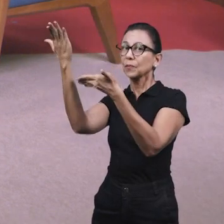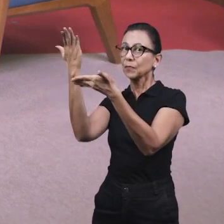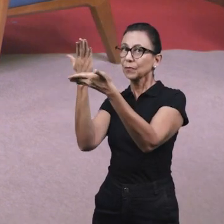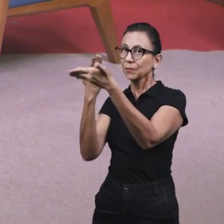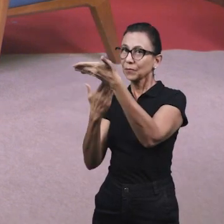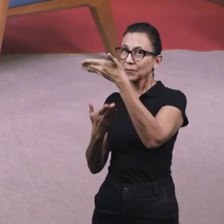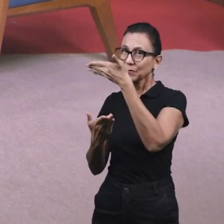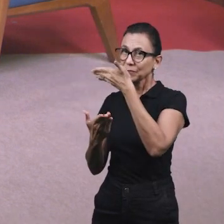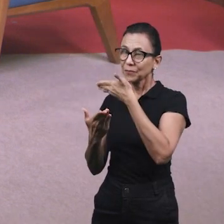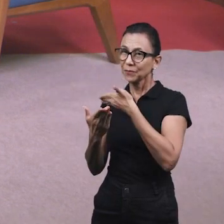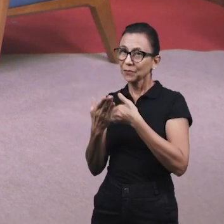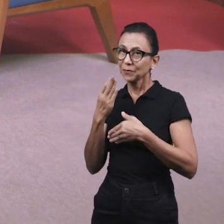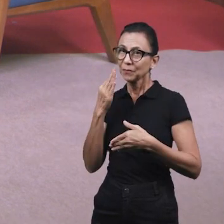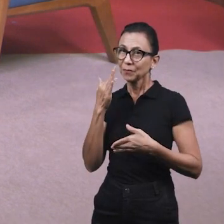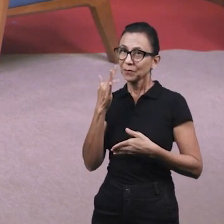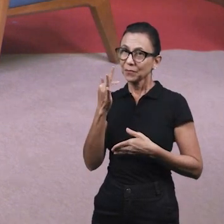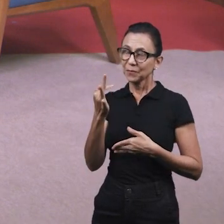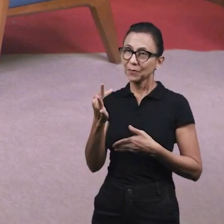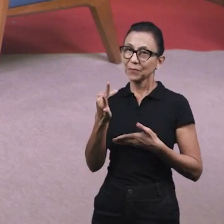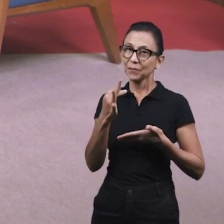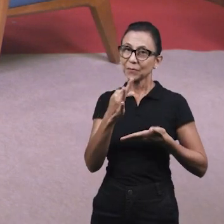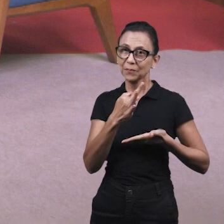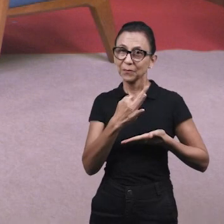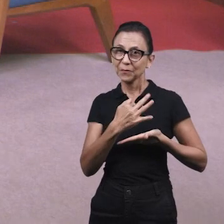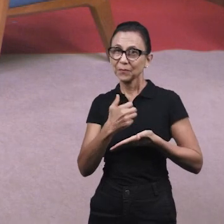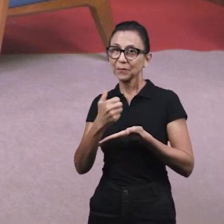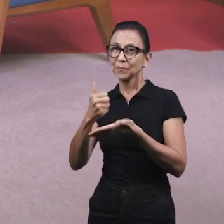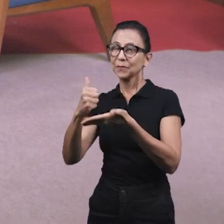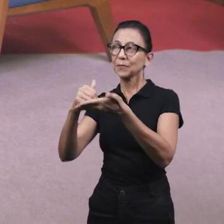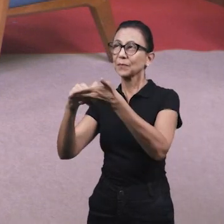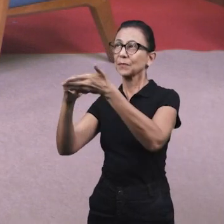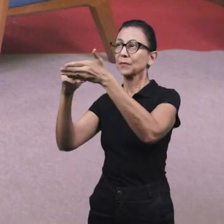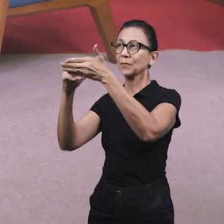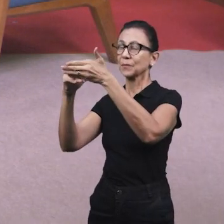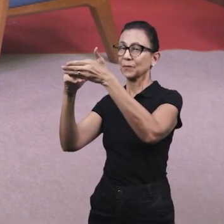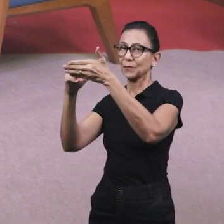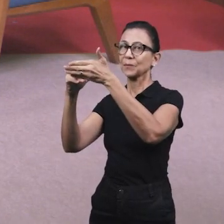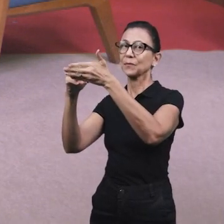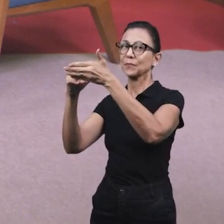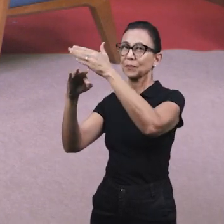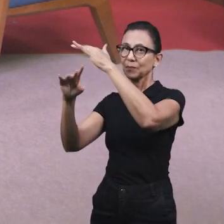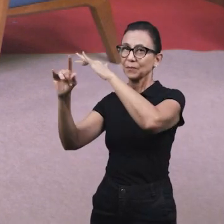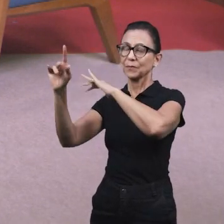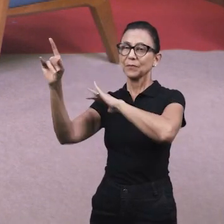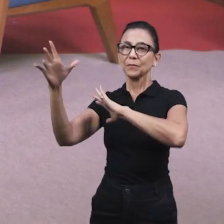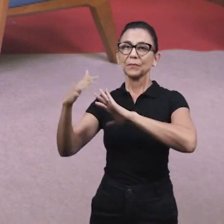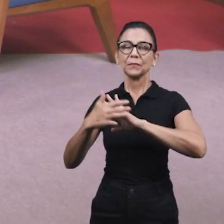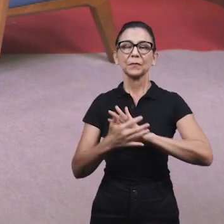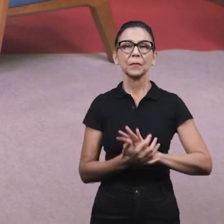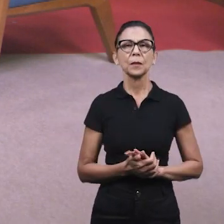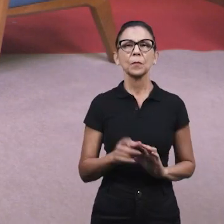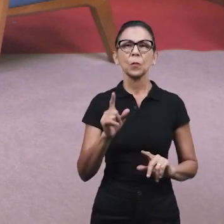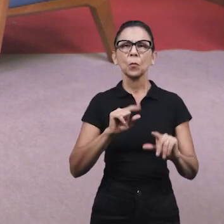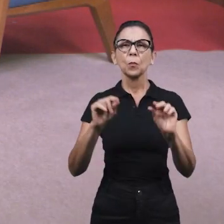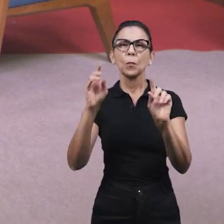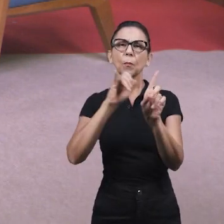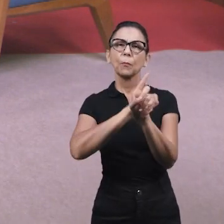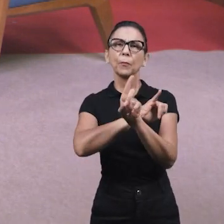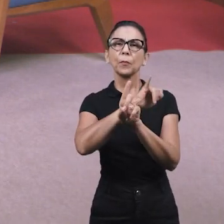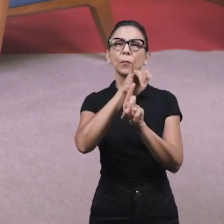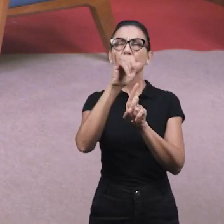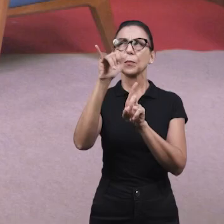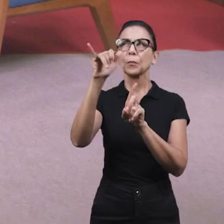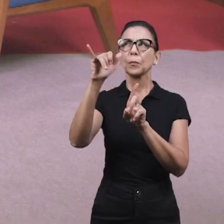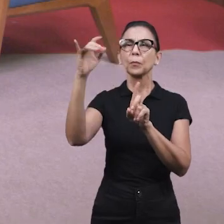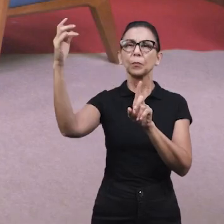homem para a eternidade. É porque no profético é onde está o mistério, né? É onde está o